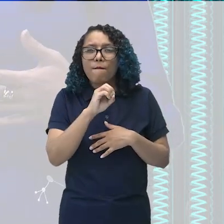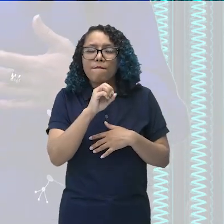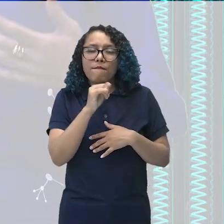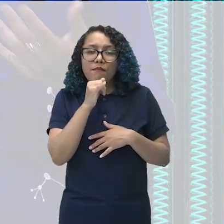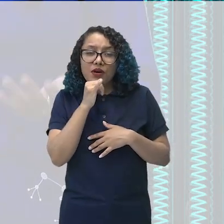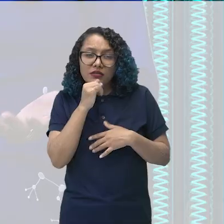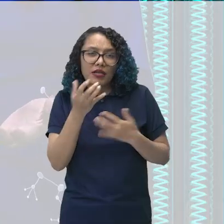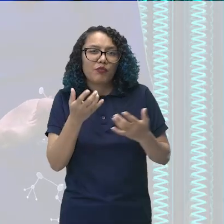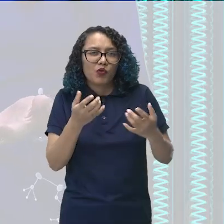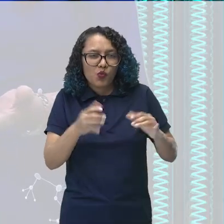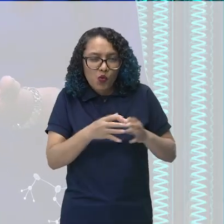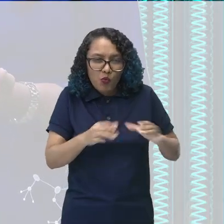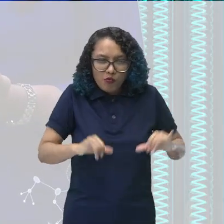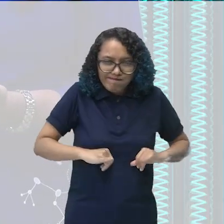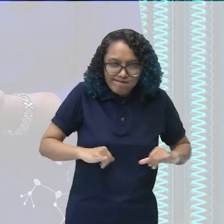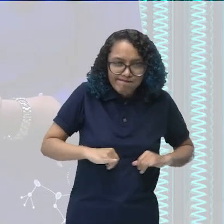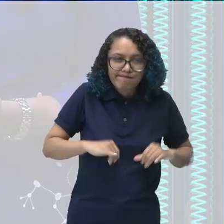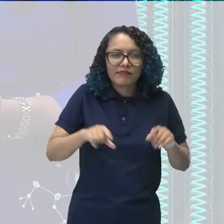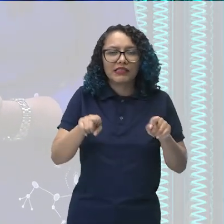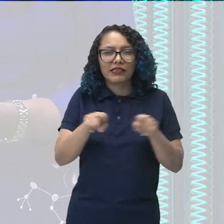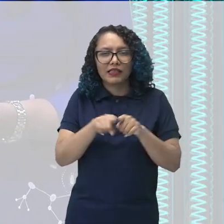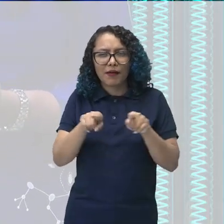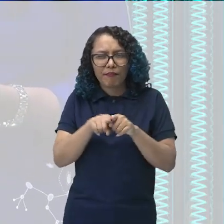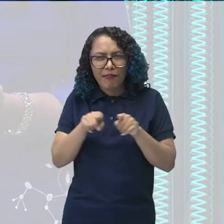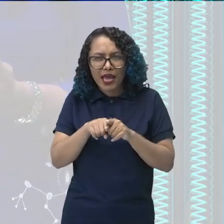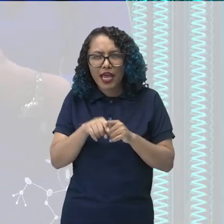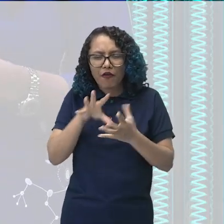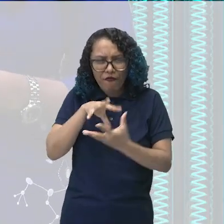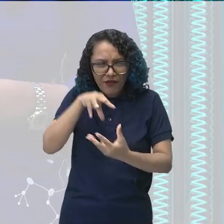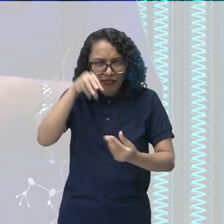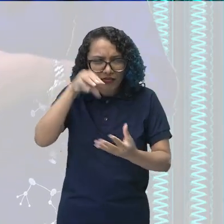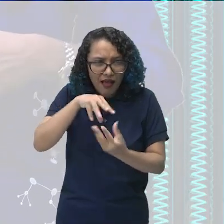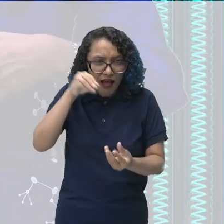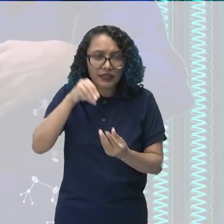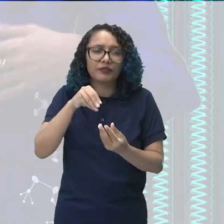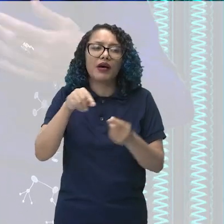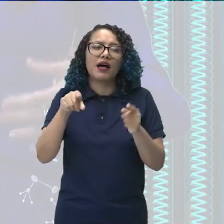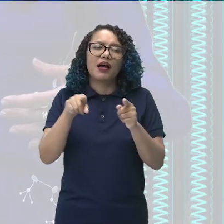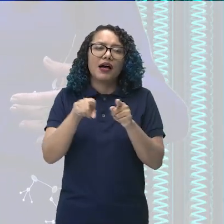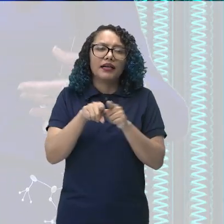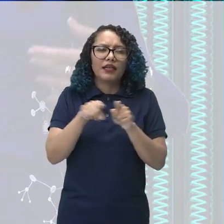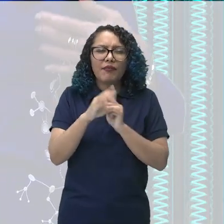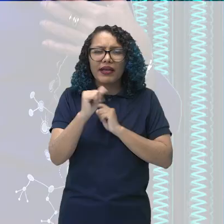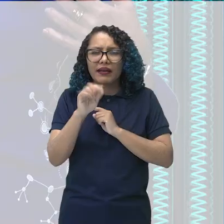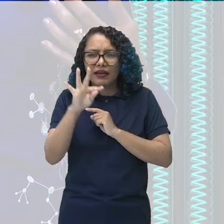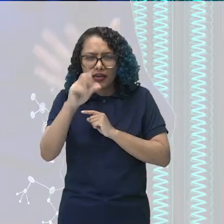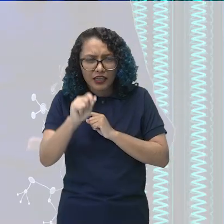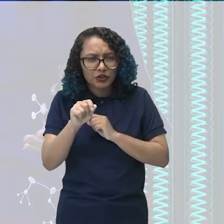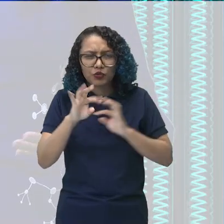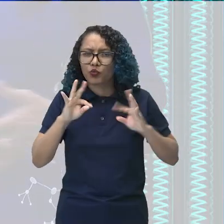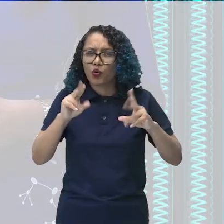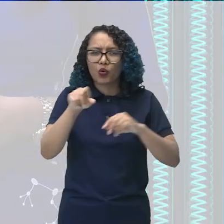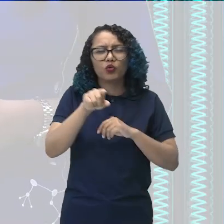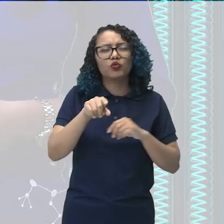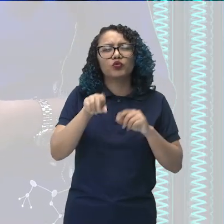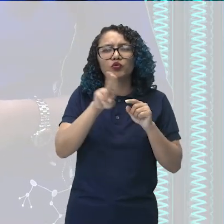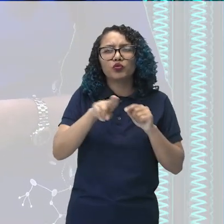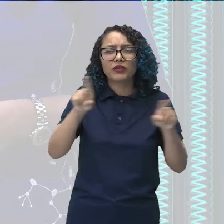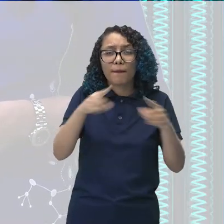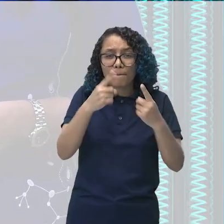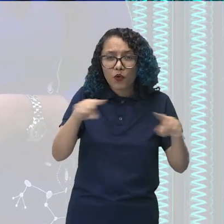Fantasma da Ópera, e Cats. Todos compartilham o uso de canções e coreografia para enriquecer